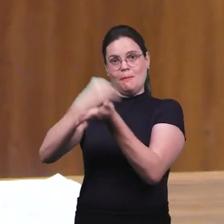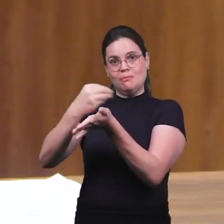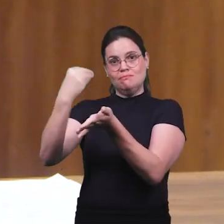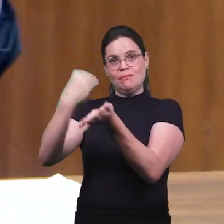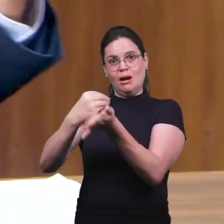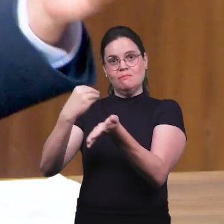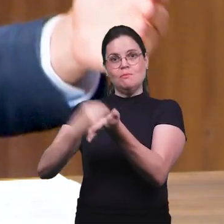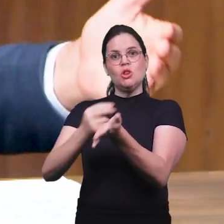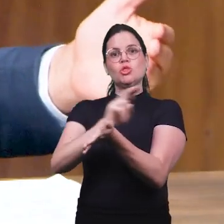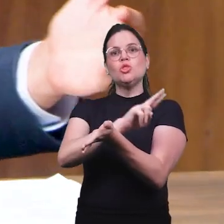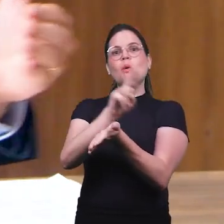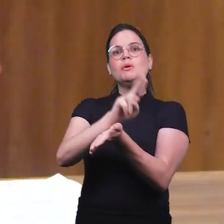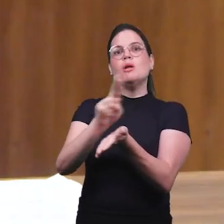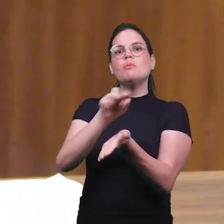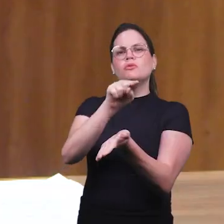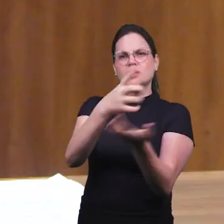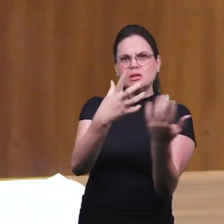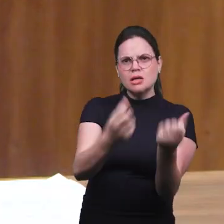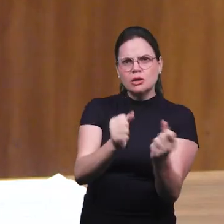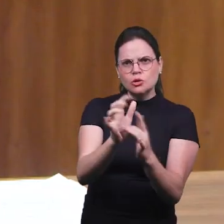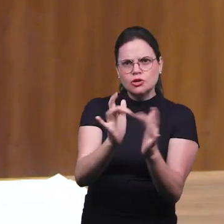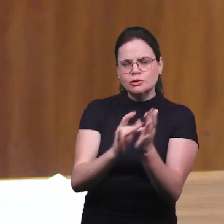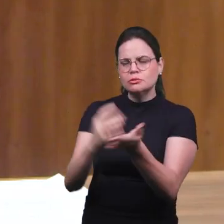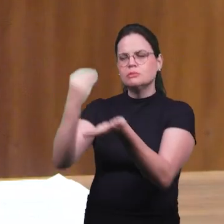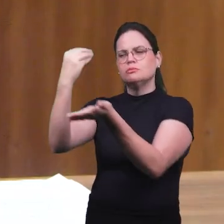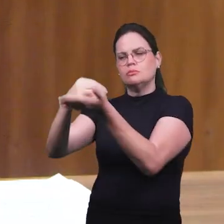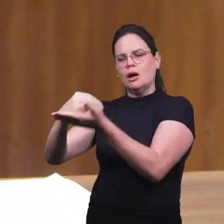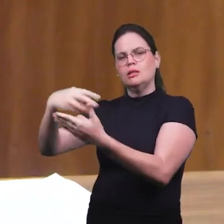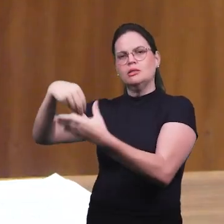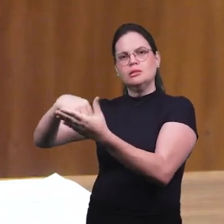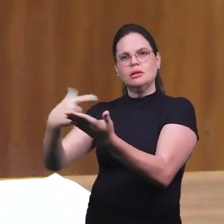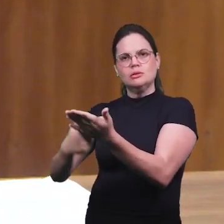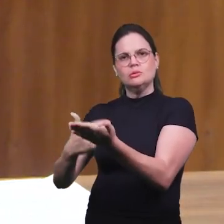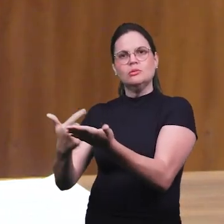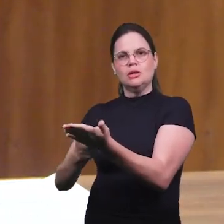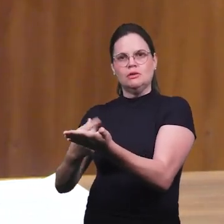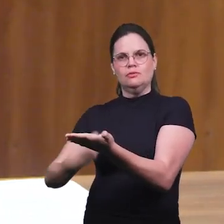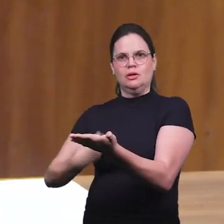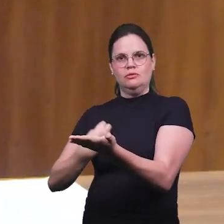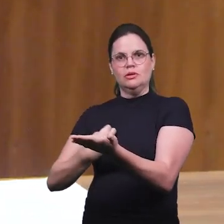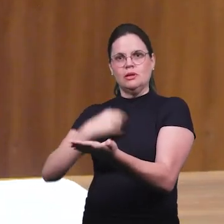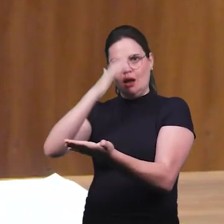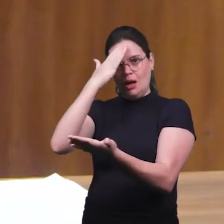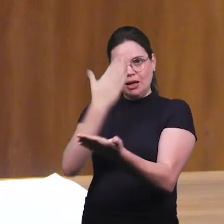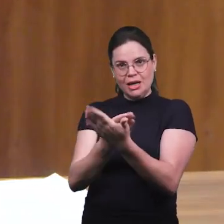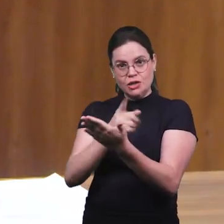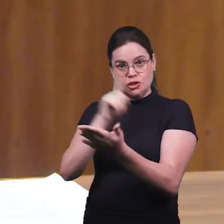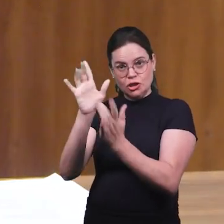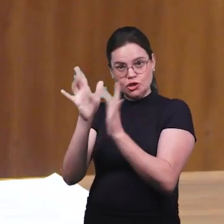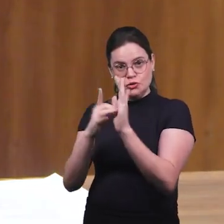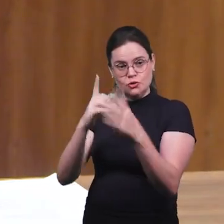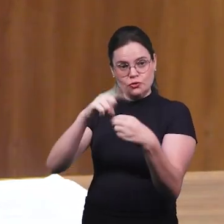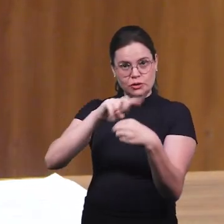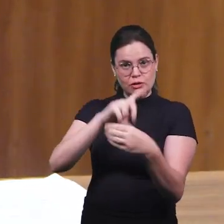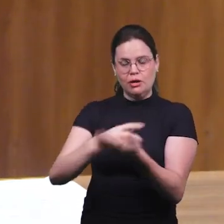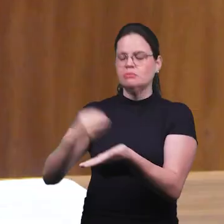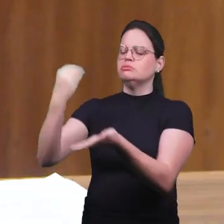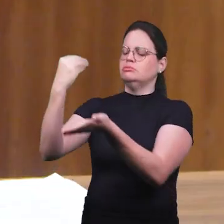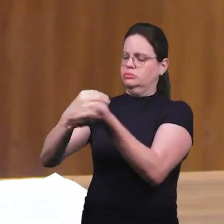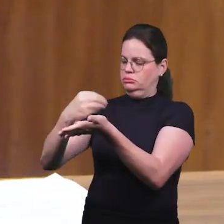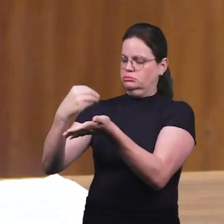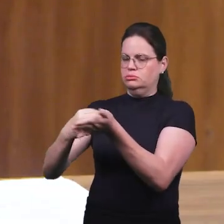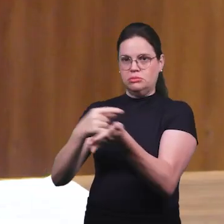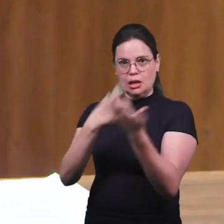que aceitam o Senhor Jesus como seu Salvador e creem nele como tal. Então, eles também estão